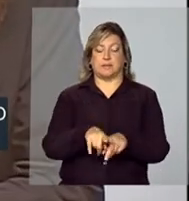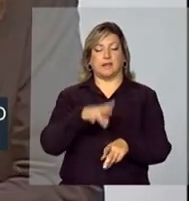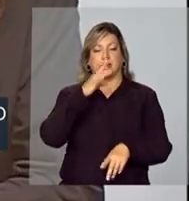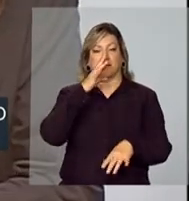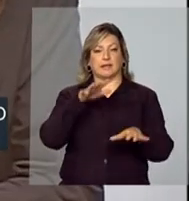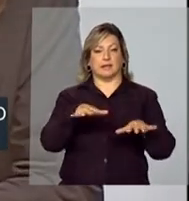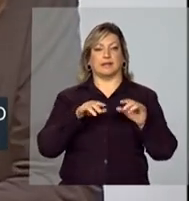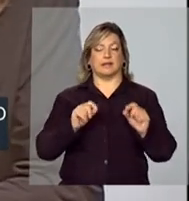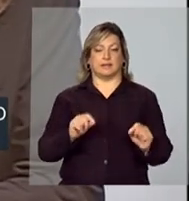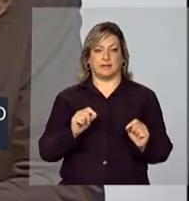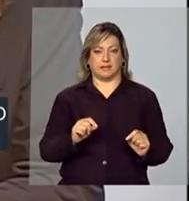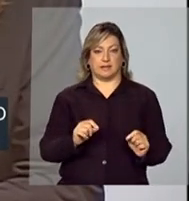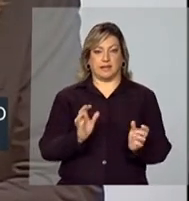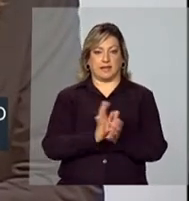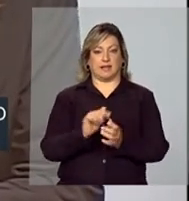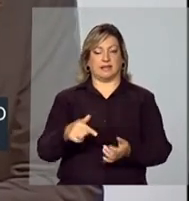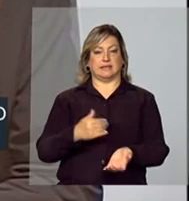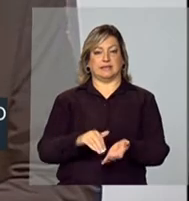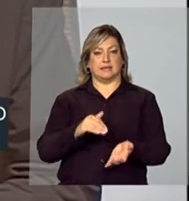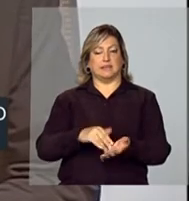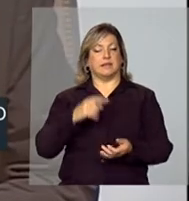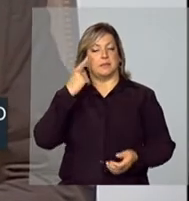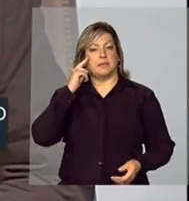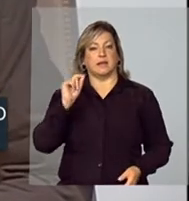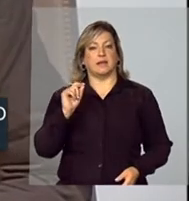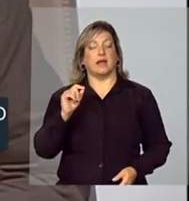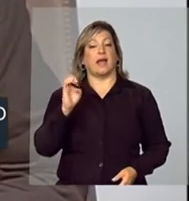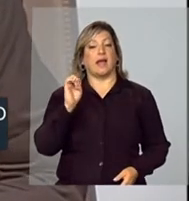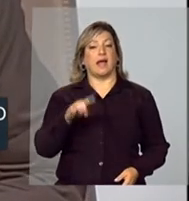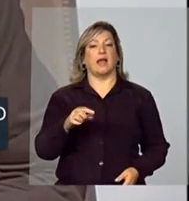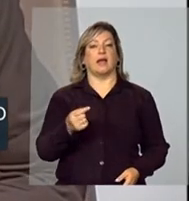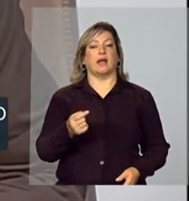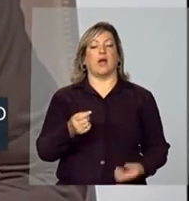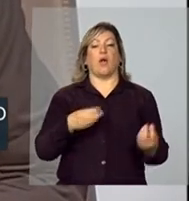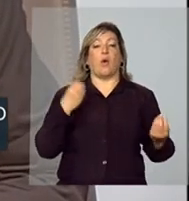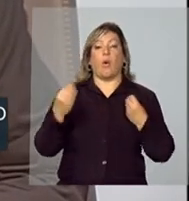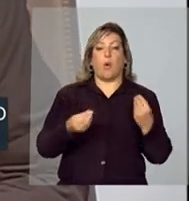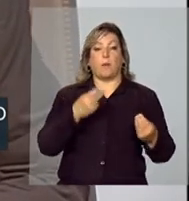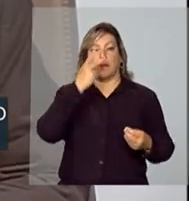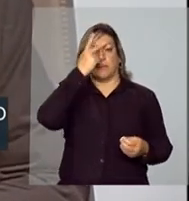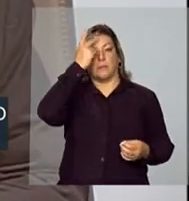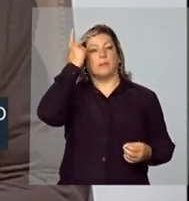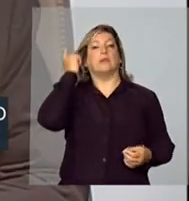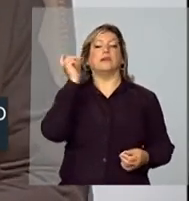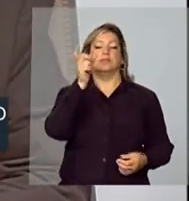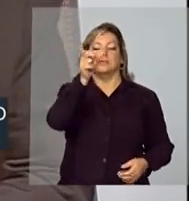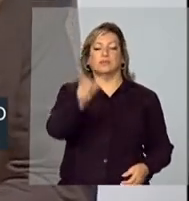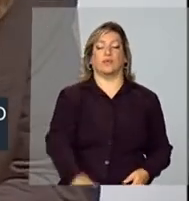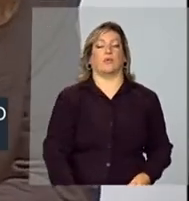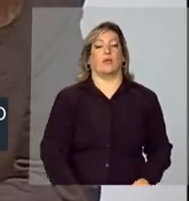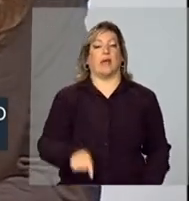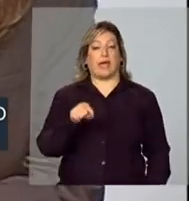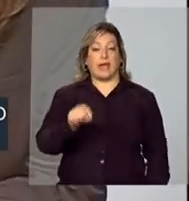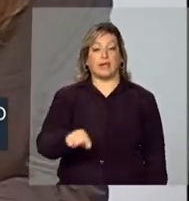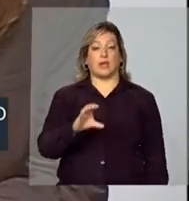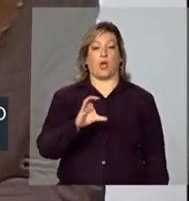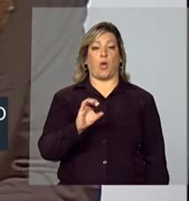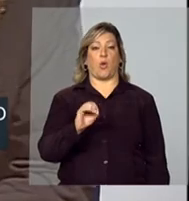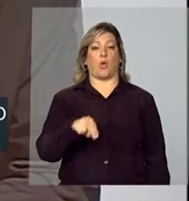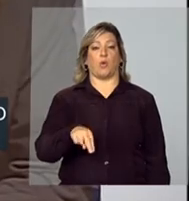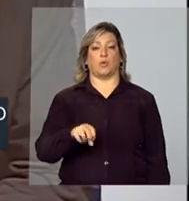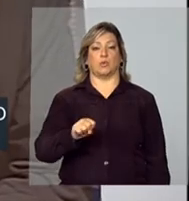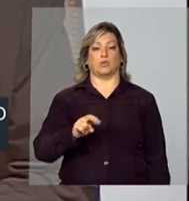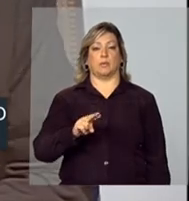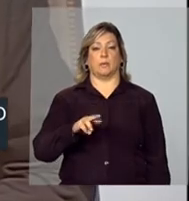análise da secretaria é um pouco perfil desse consumidor né perfil do Consumidor que